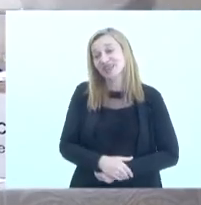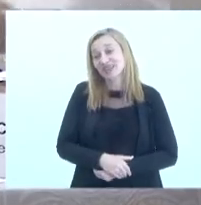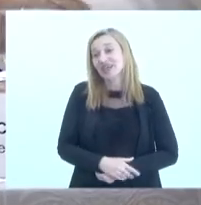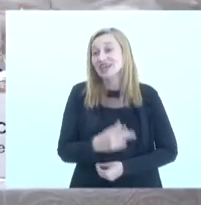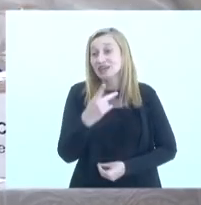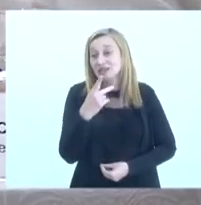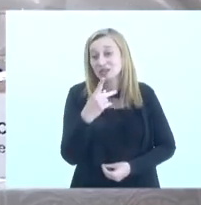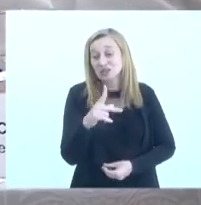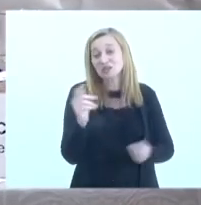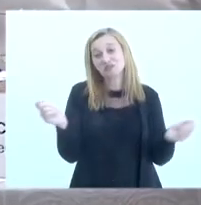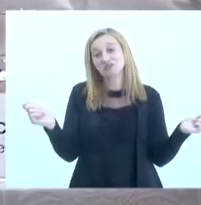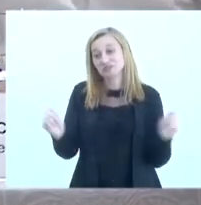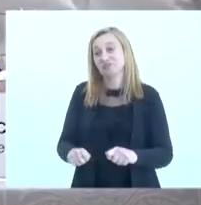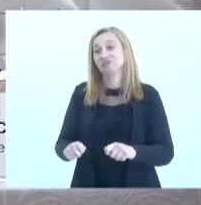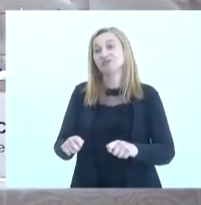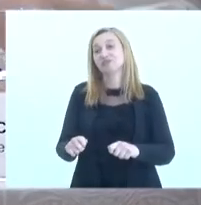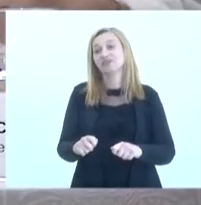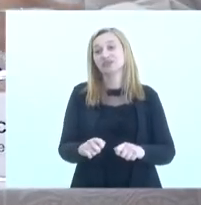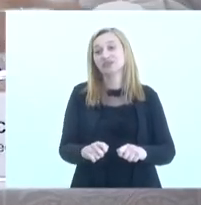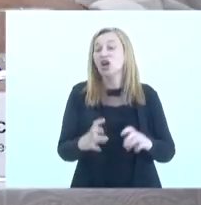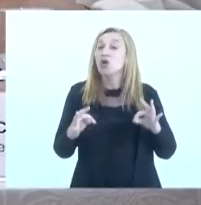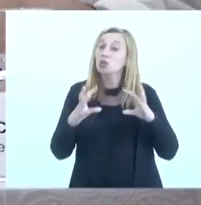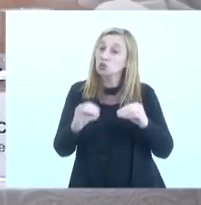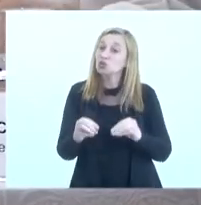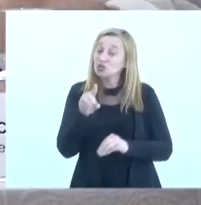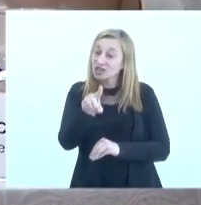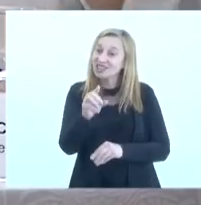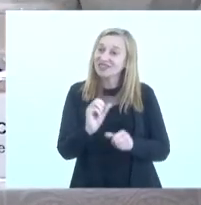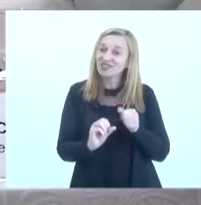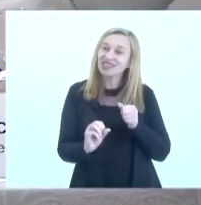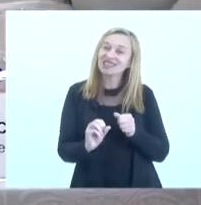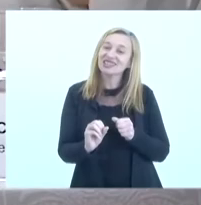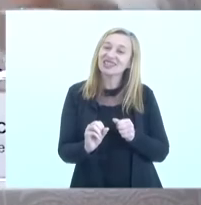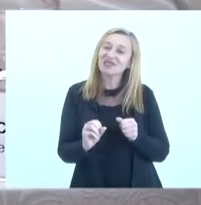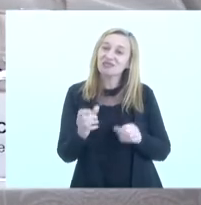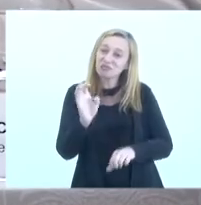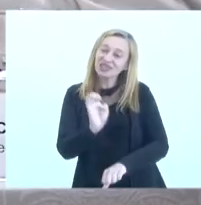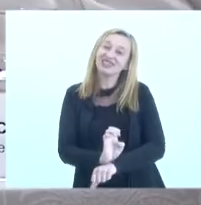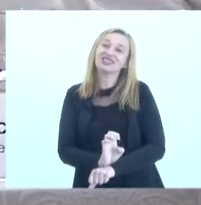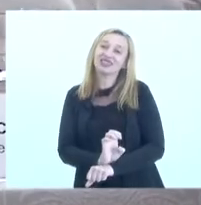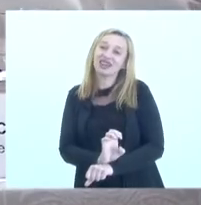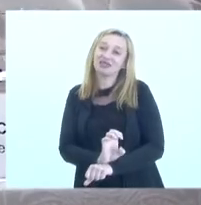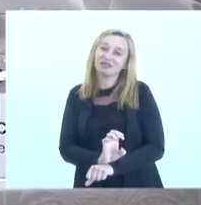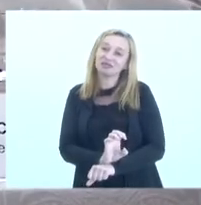tua competência, por tudo que você está fazendo por esse estado,